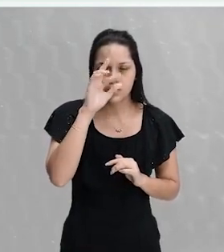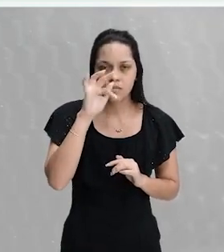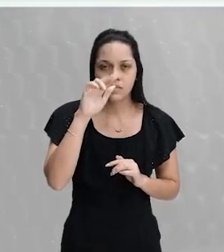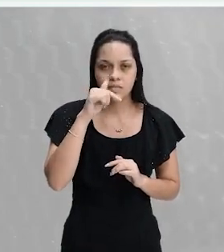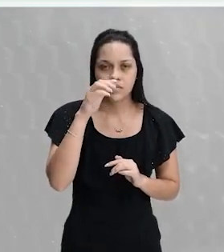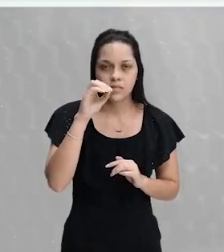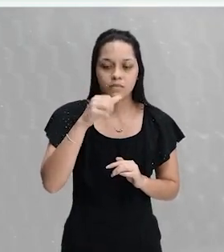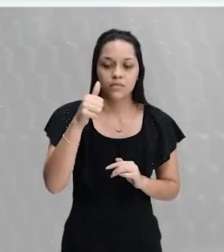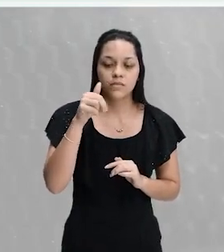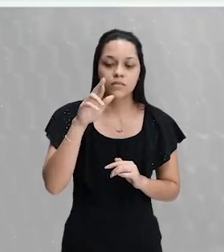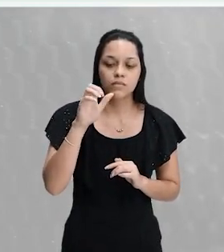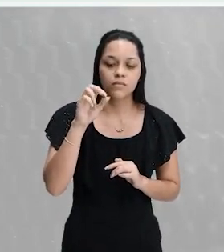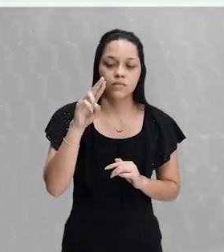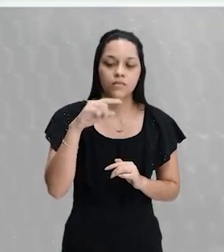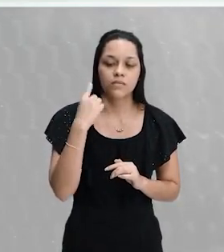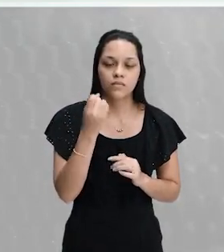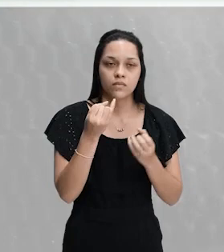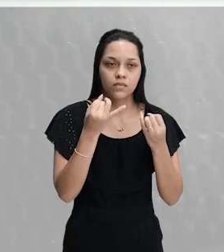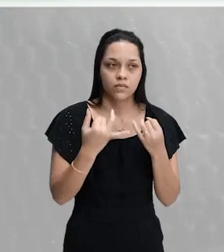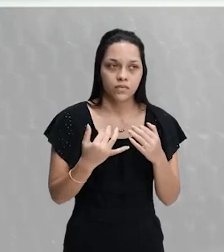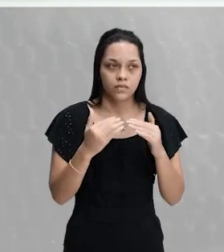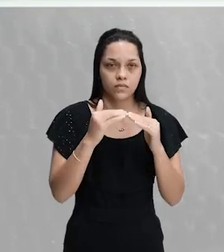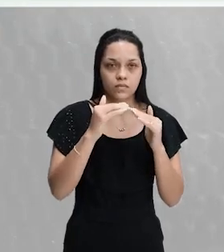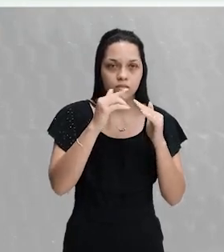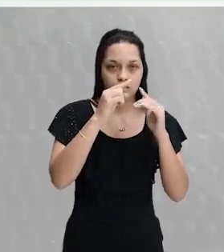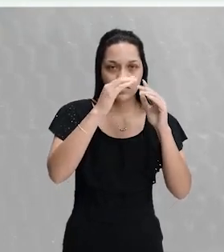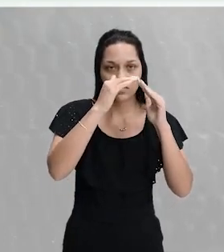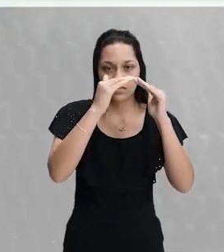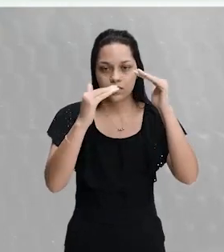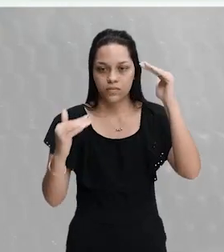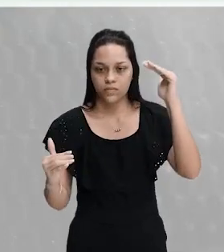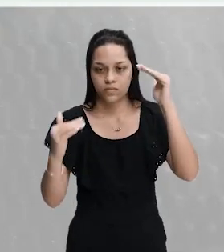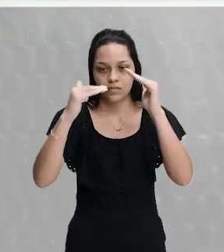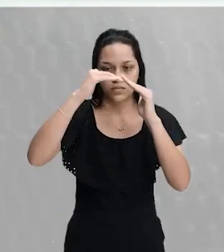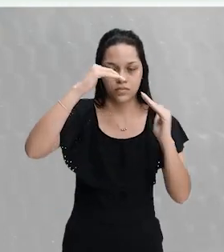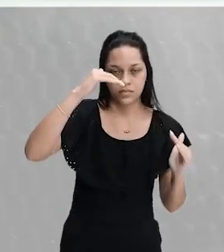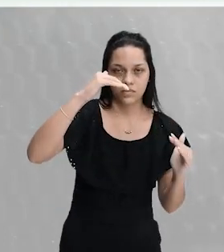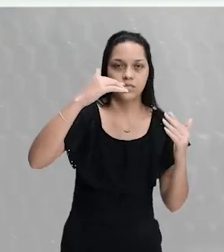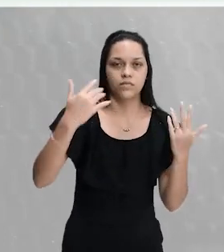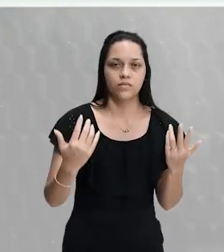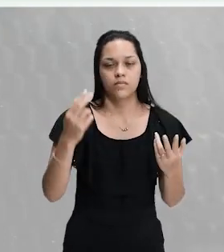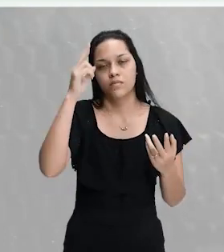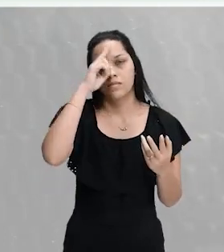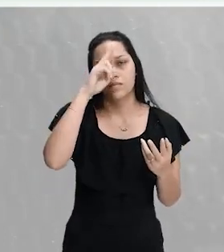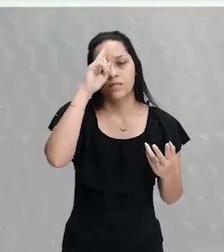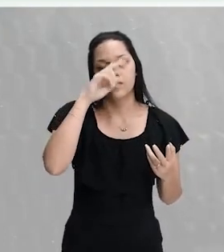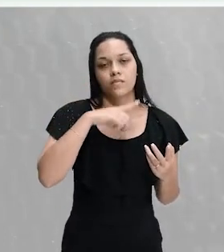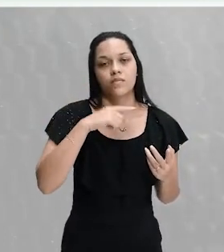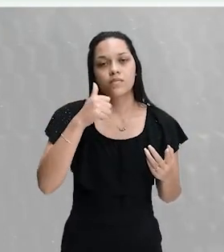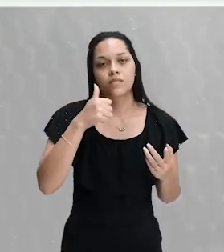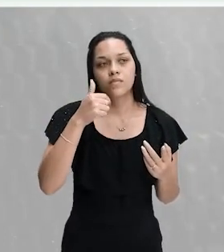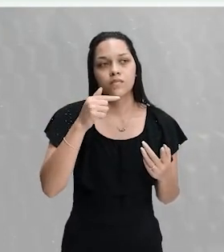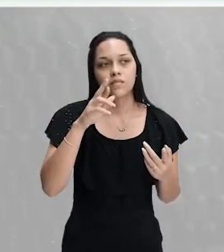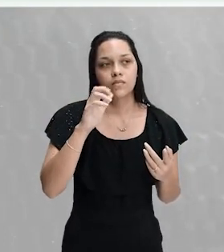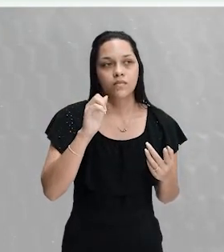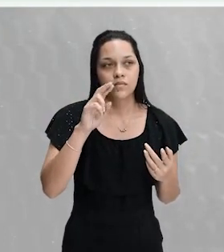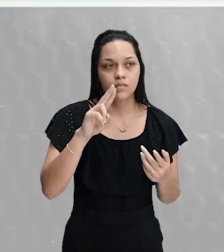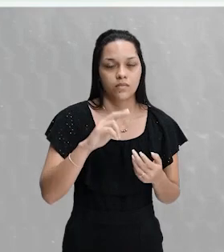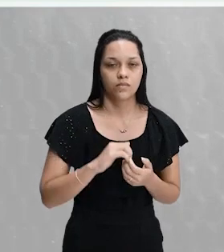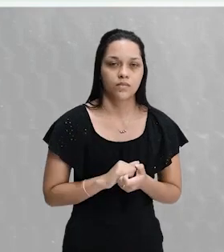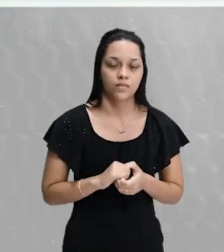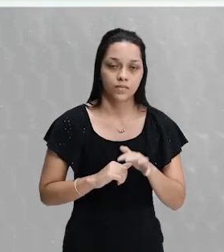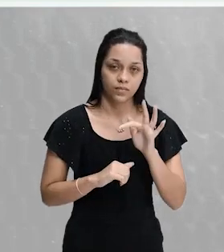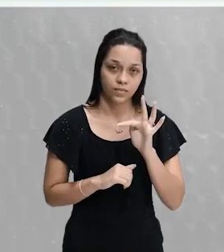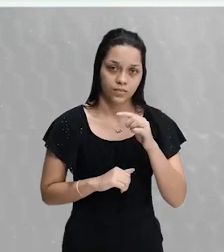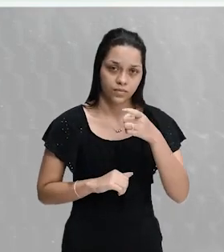grau, onde a gente falava de declividade para a direita e para a esquerda, né? Lembra que uma função do primeiro grau era assim, né? F